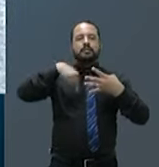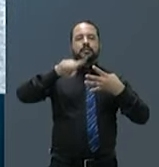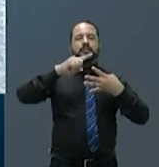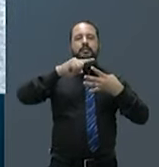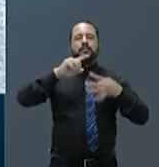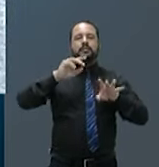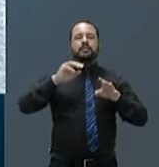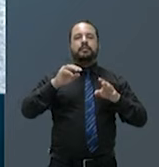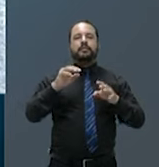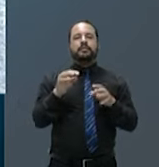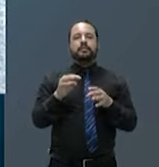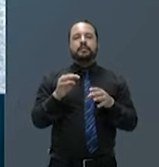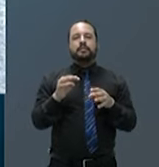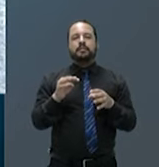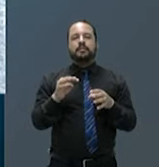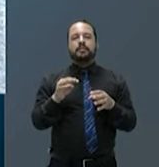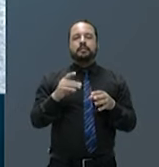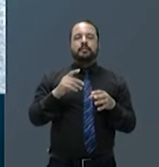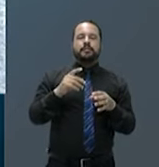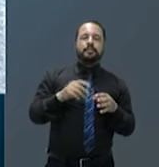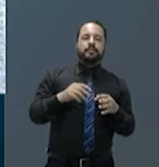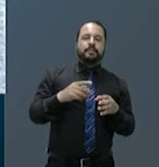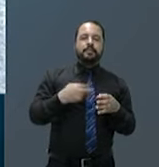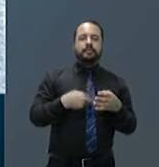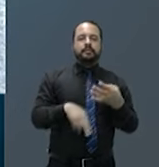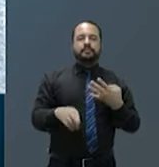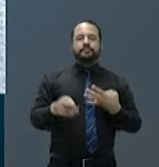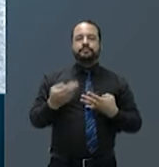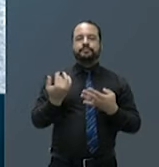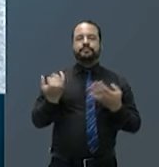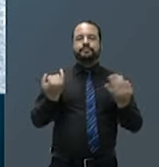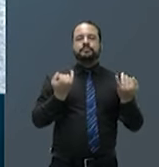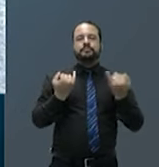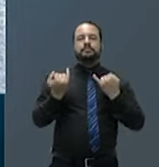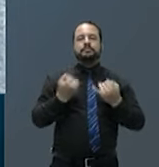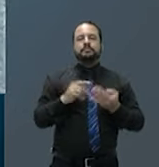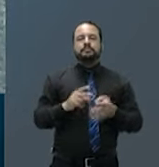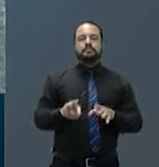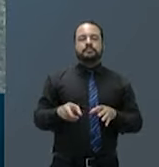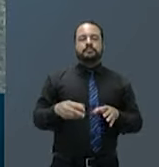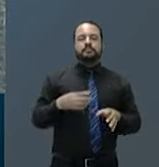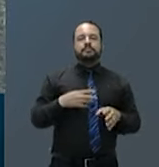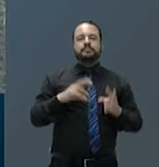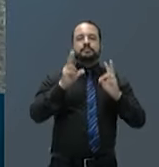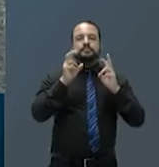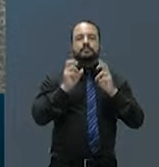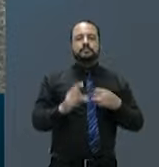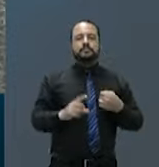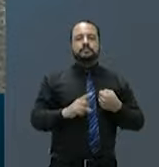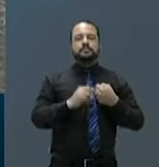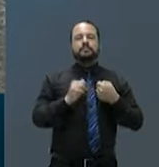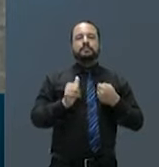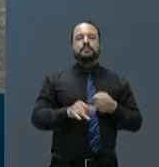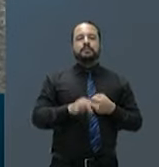procedimentos da sistemática de repercussão geral, tendo em vista a afetação do tema 1232 do STF.